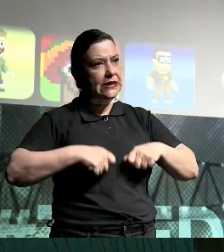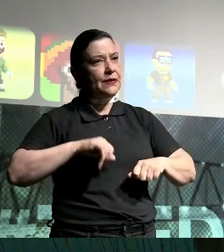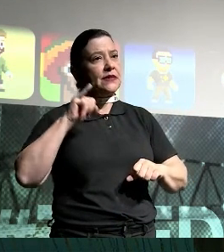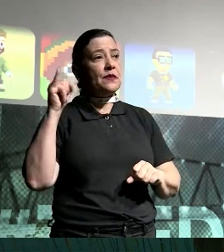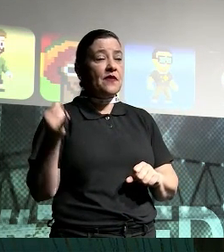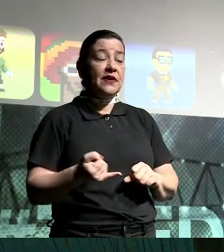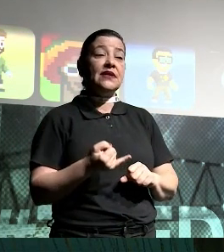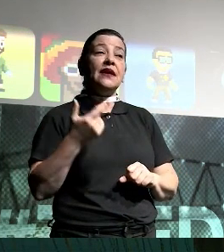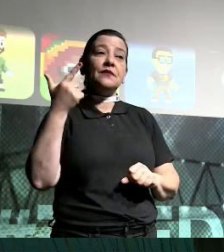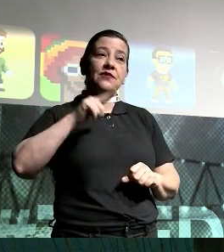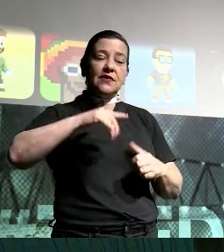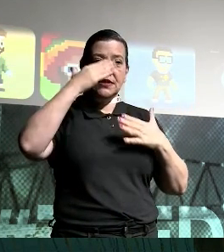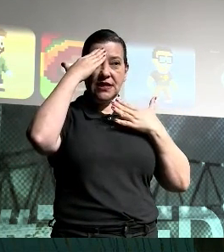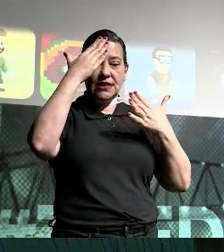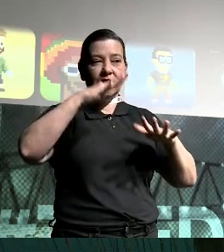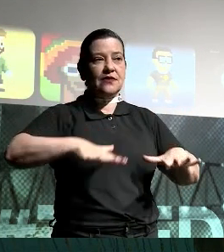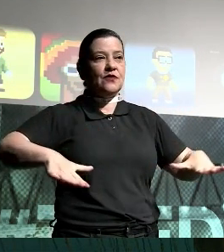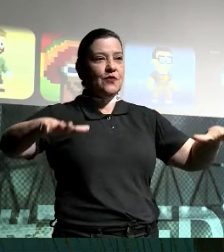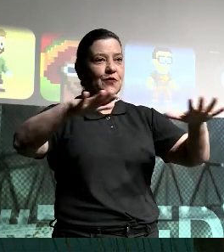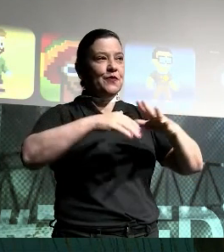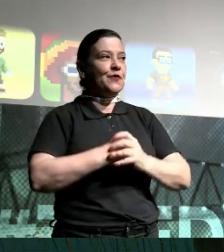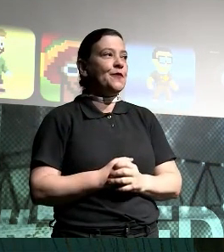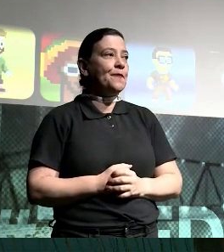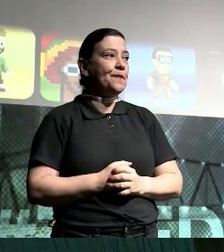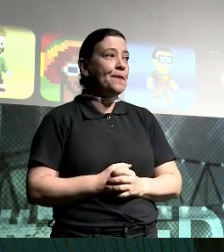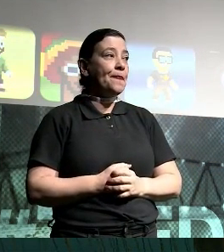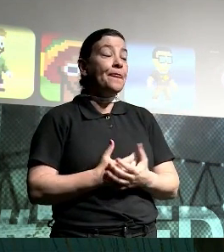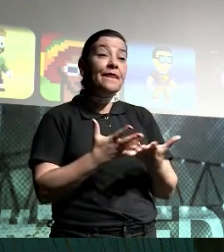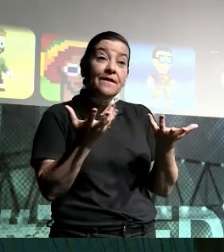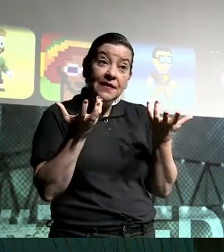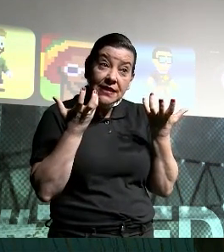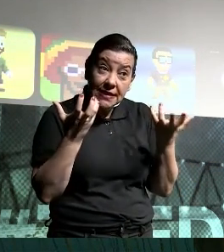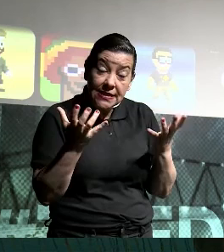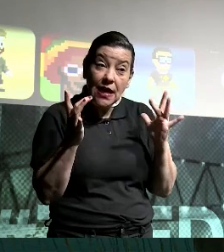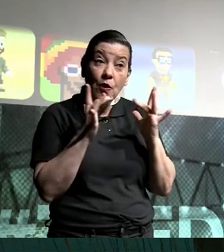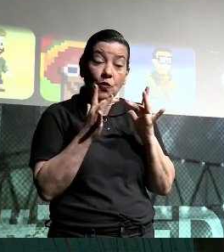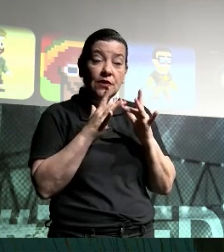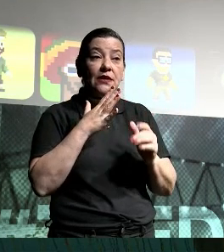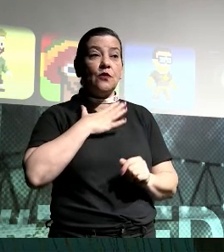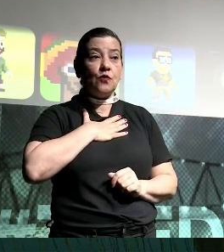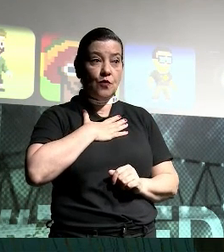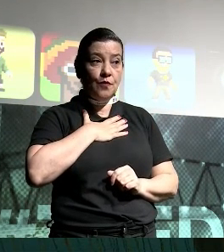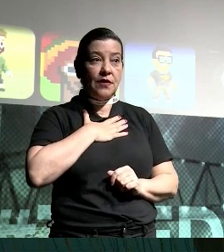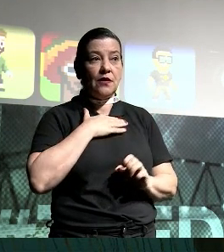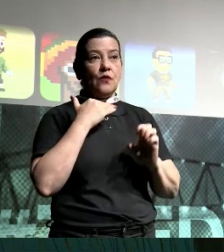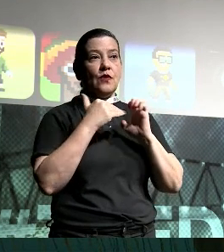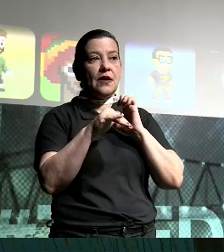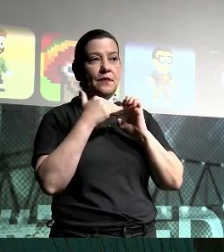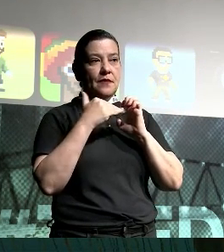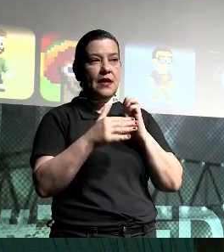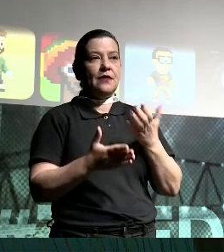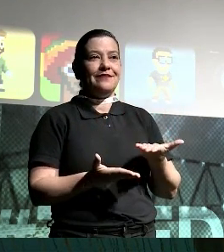uma vez, eu agradeço a todo mundo. Se você quiser entrar em contato comigo, o meu e-mail é esse,